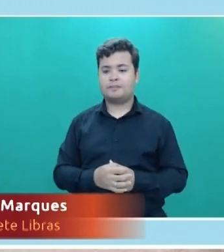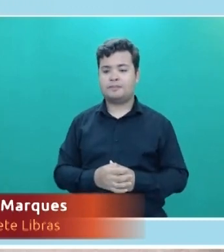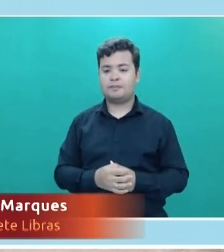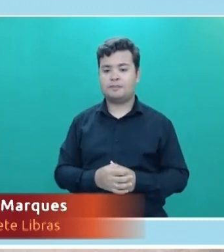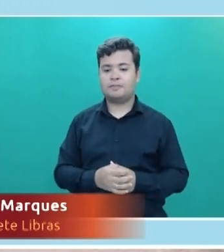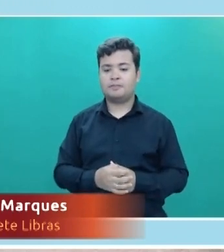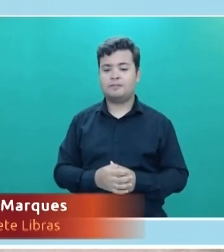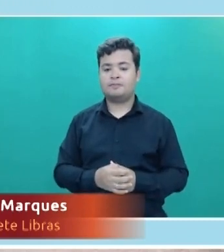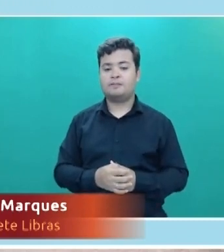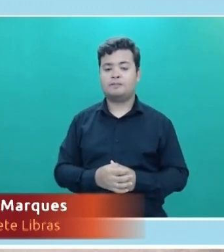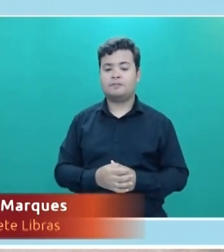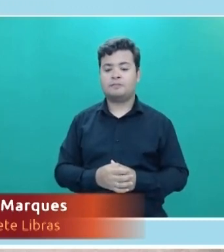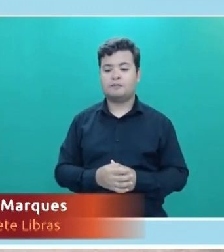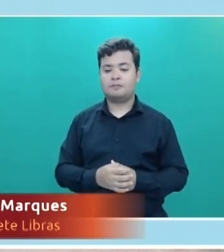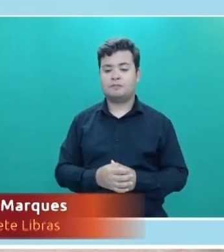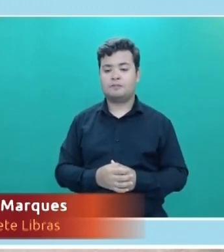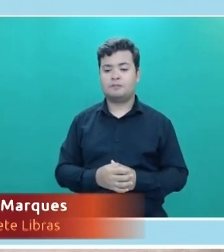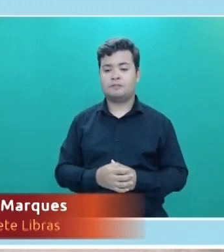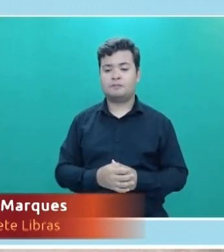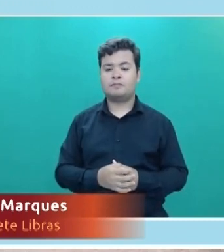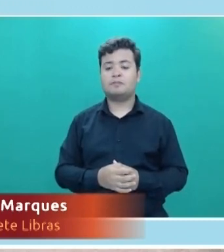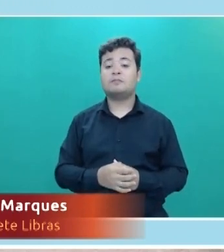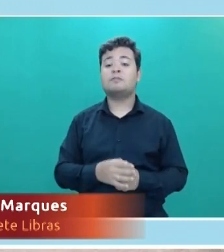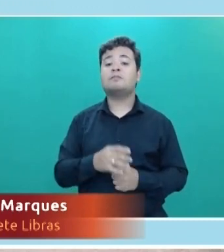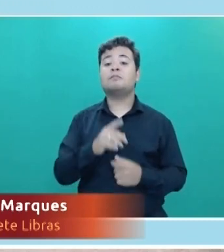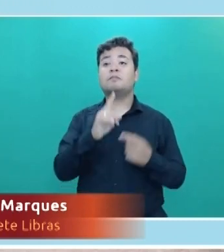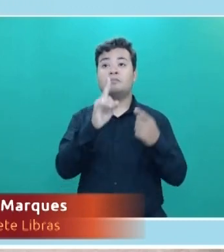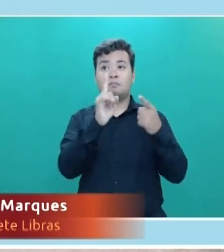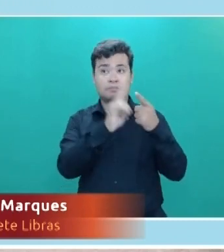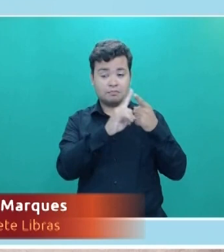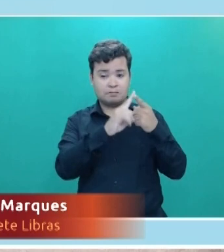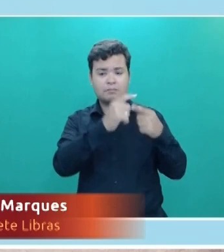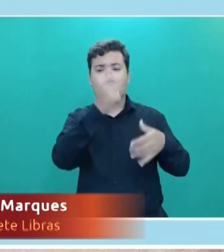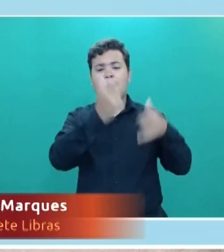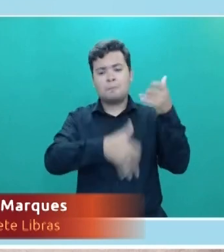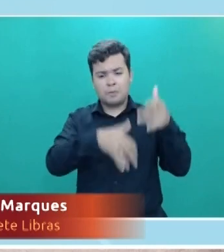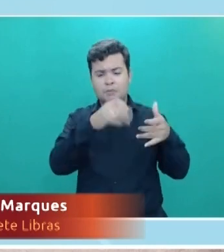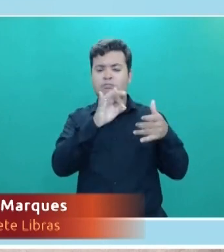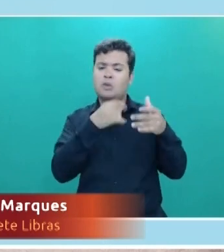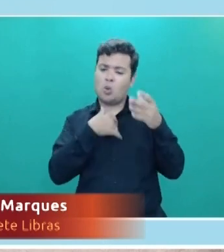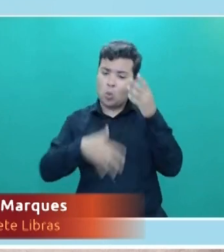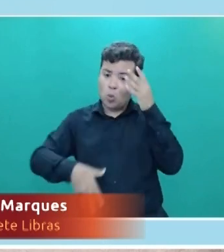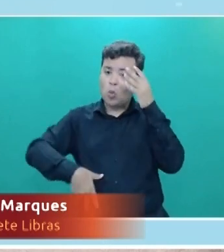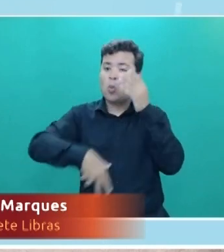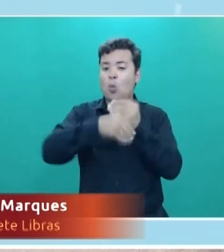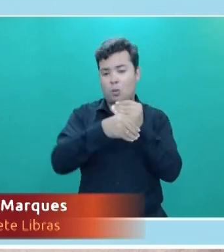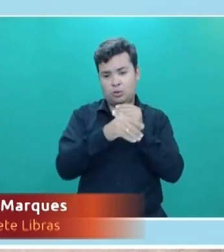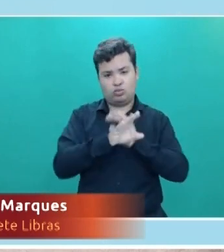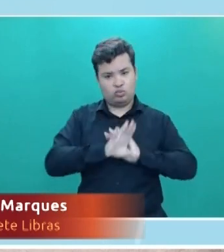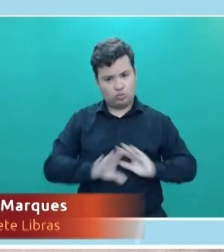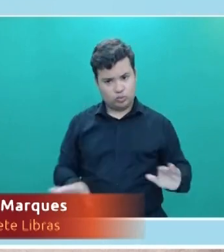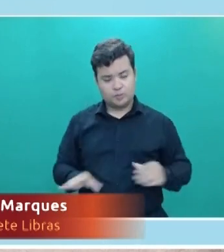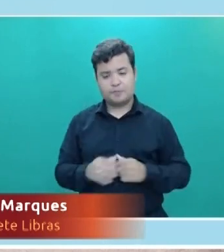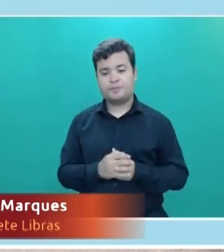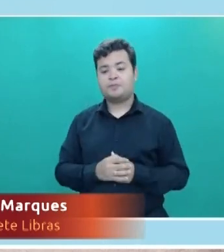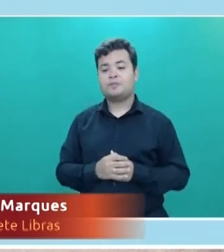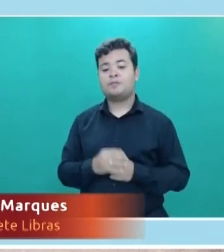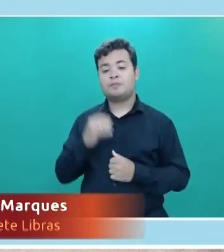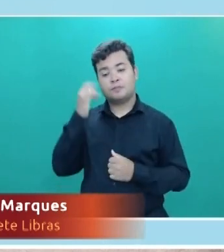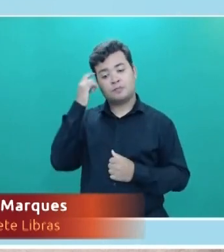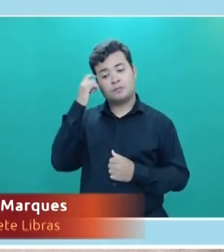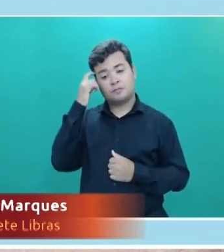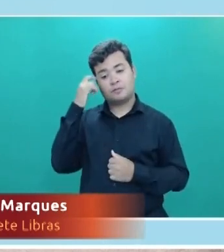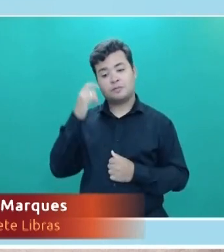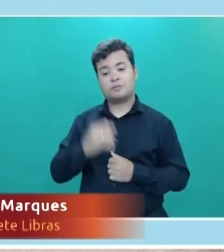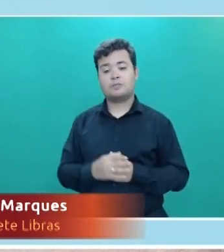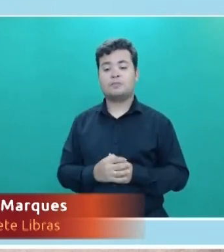Perfeito. Eu vou só complementar o que o Matheus falou, que foi muito bem situado. pontuado, pelo menos no